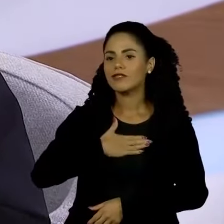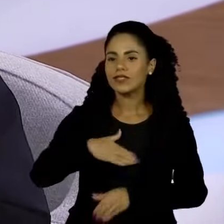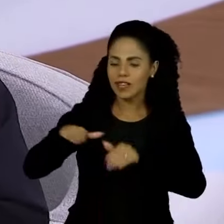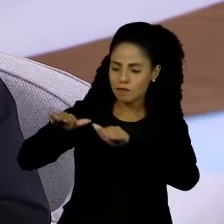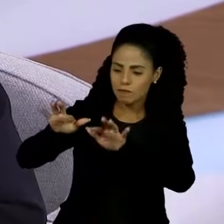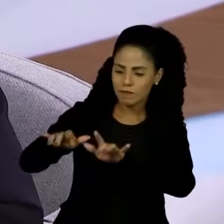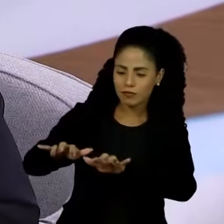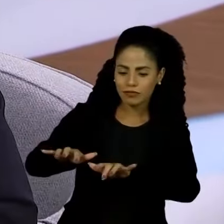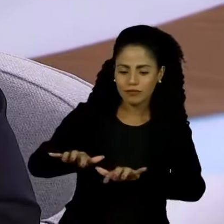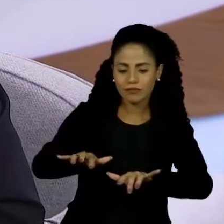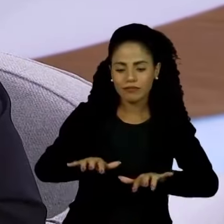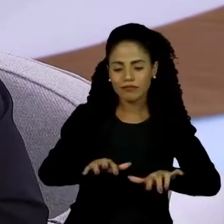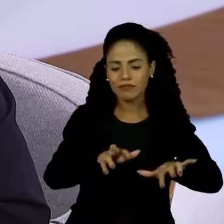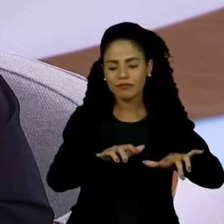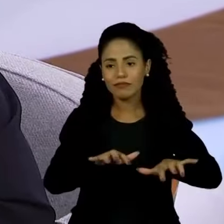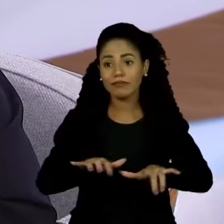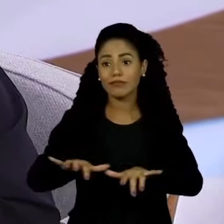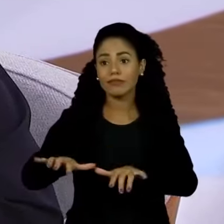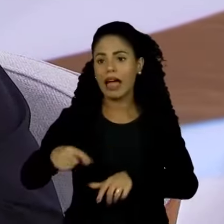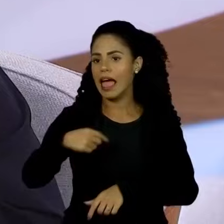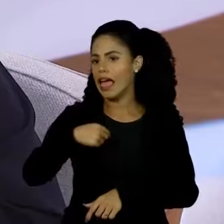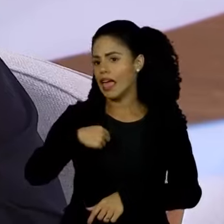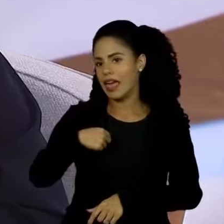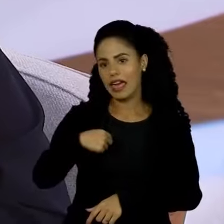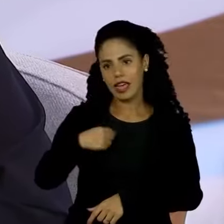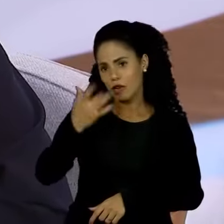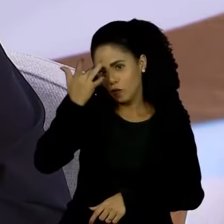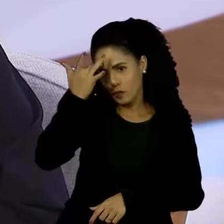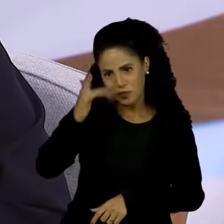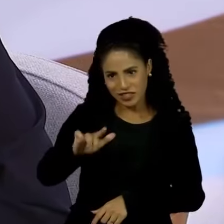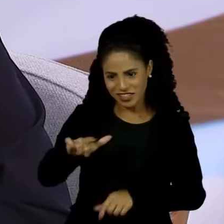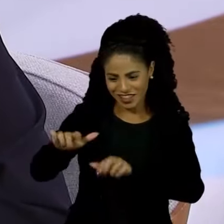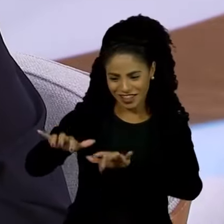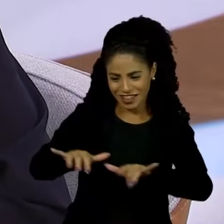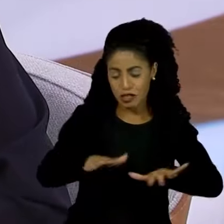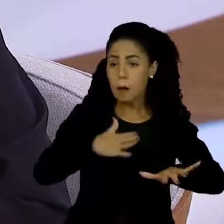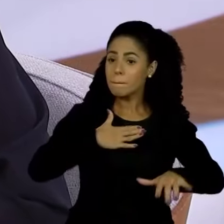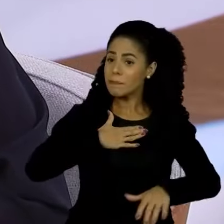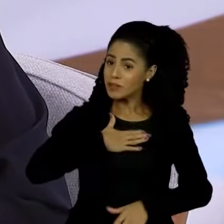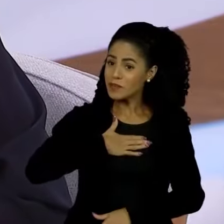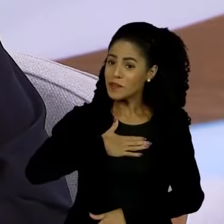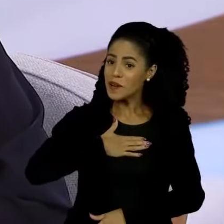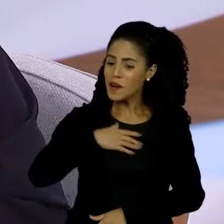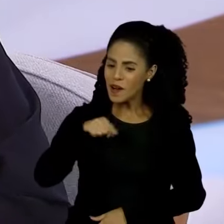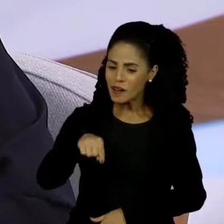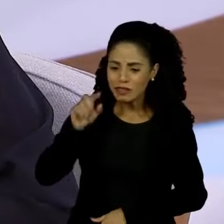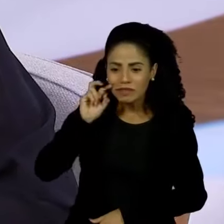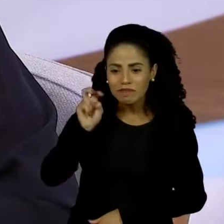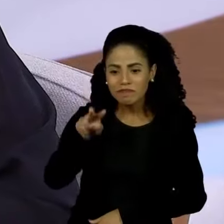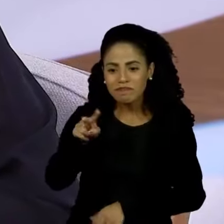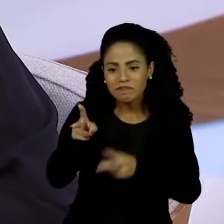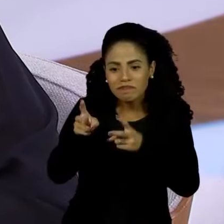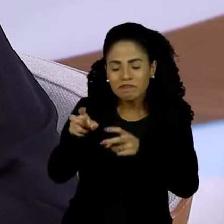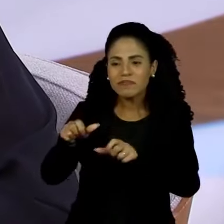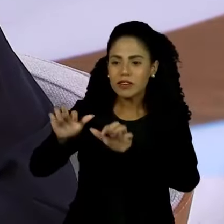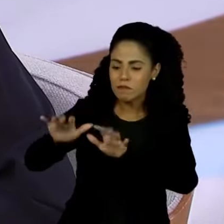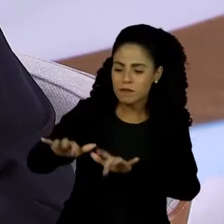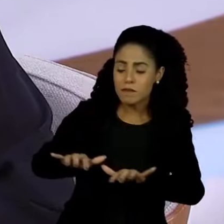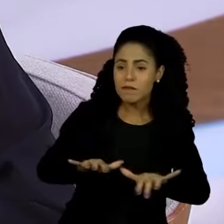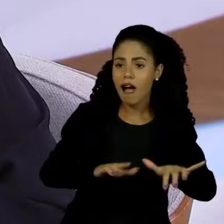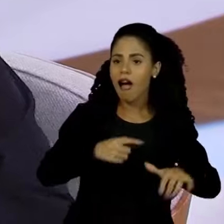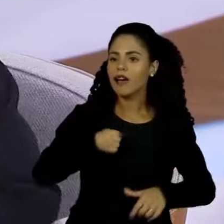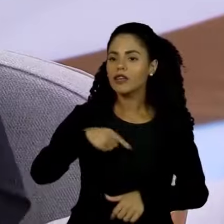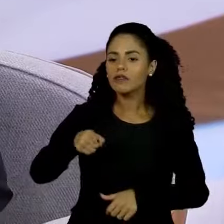né? Embora eu não seja uma pianista, eu chegava